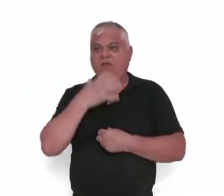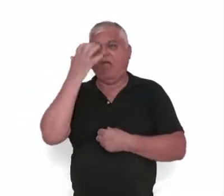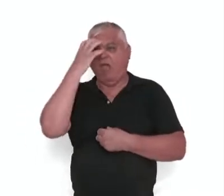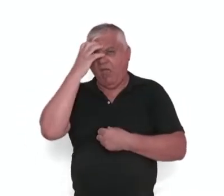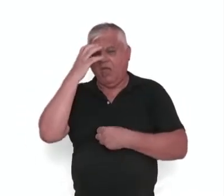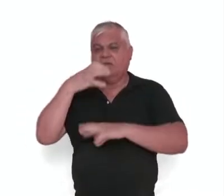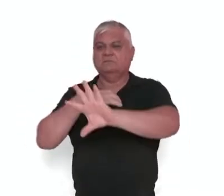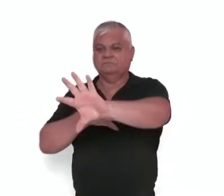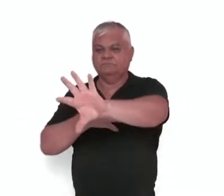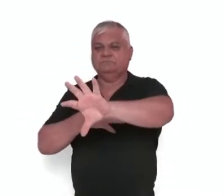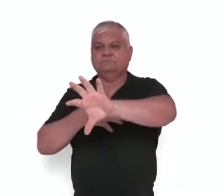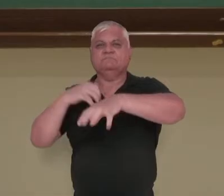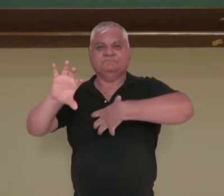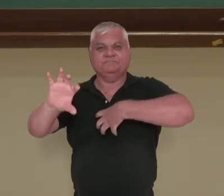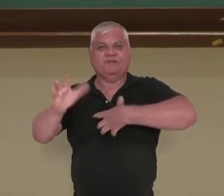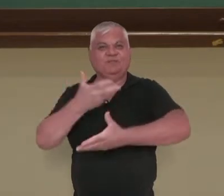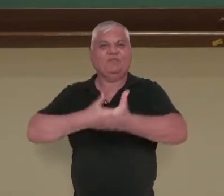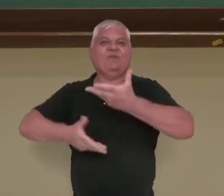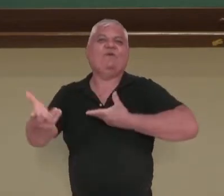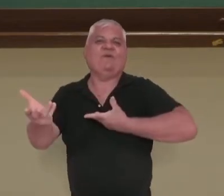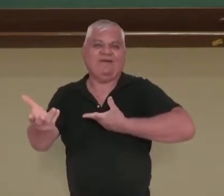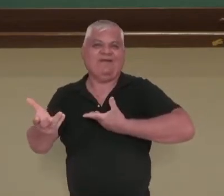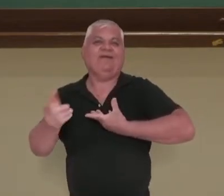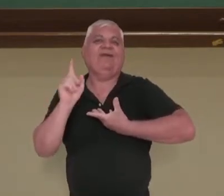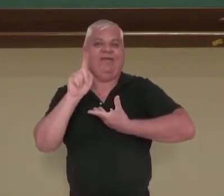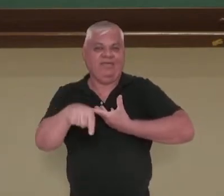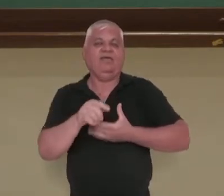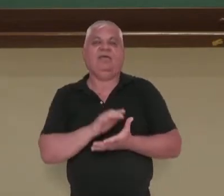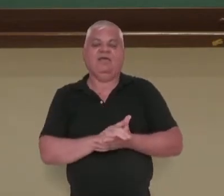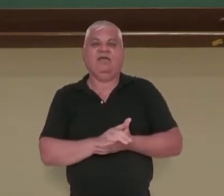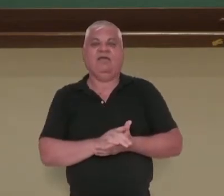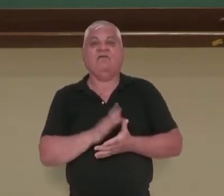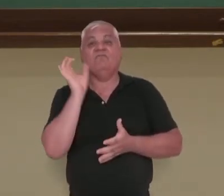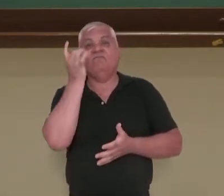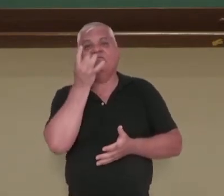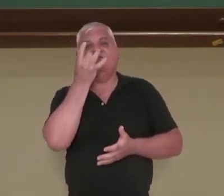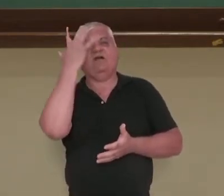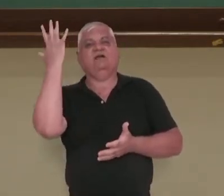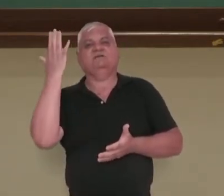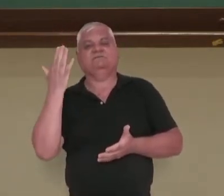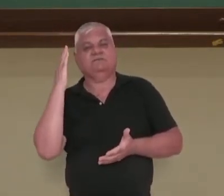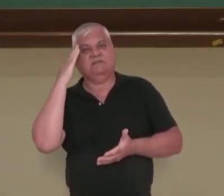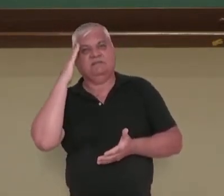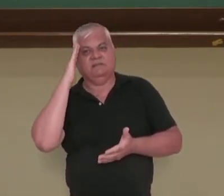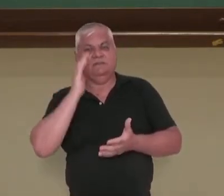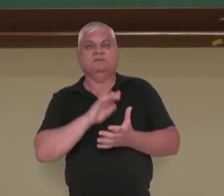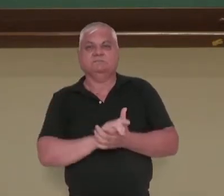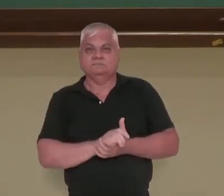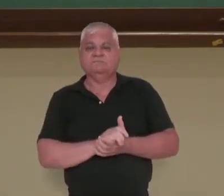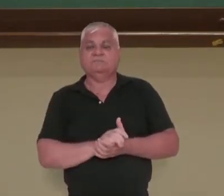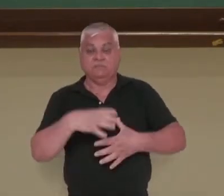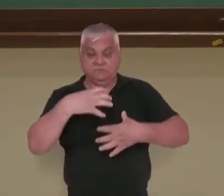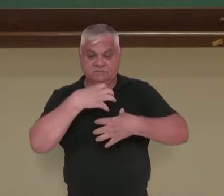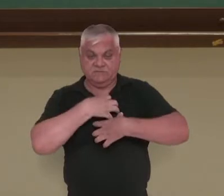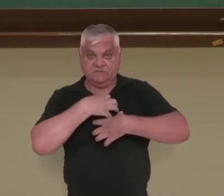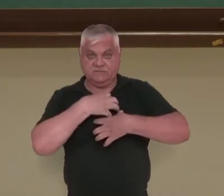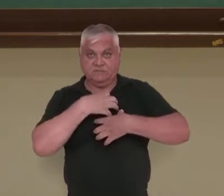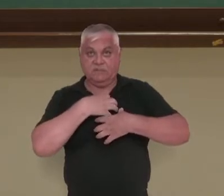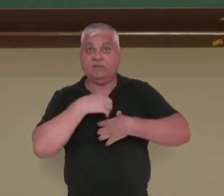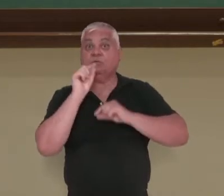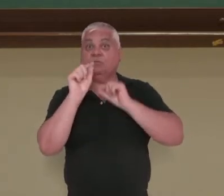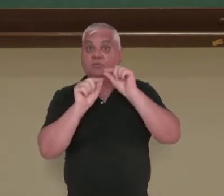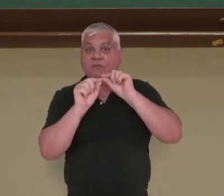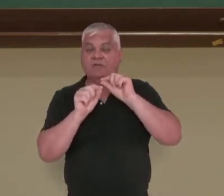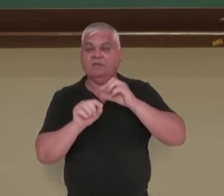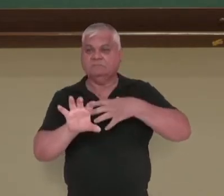lugar dele. Então, muitas vezes, de uma forma que fique mais fácil para vocês entenderem, o sentimento de empatia ele está